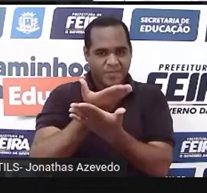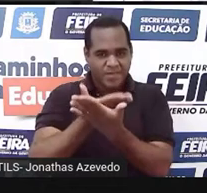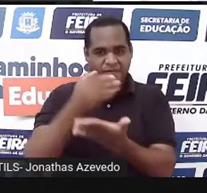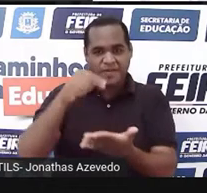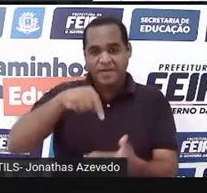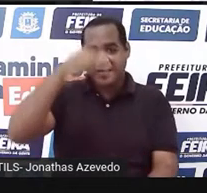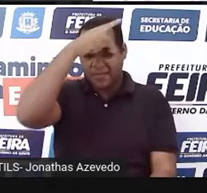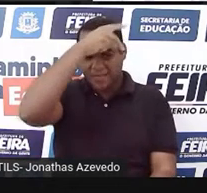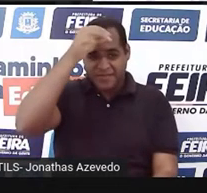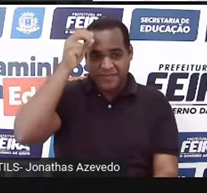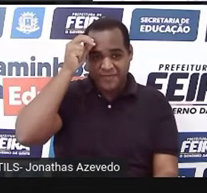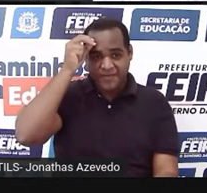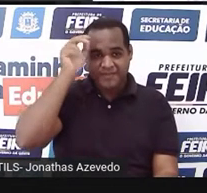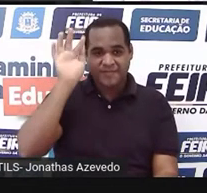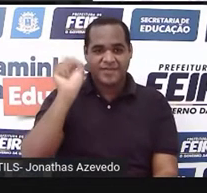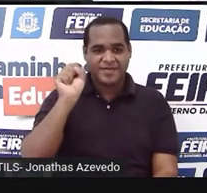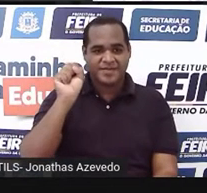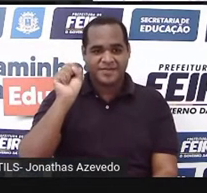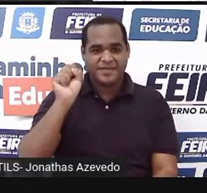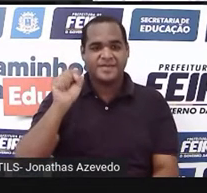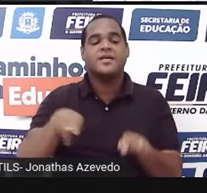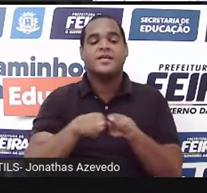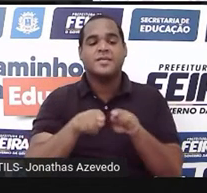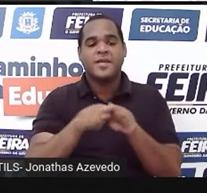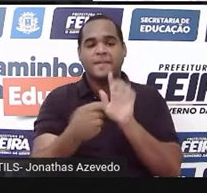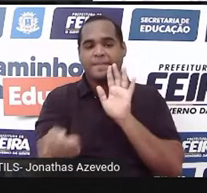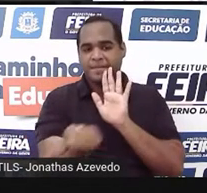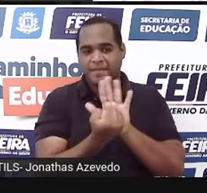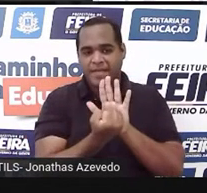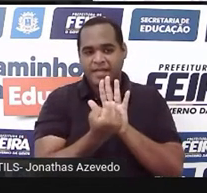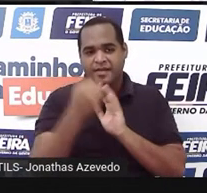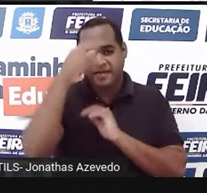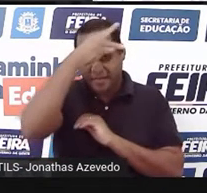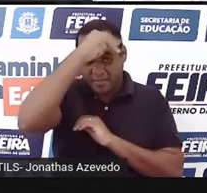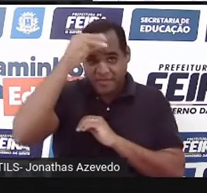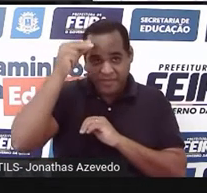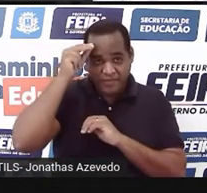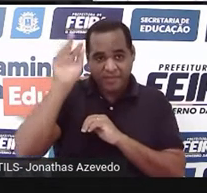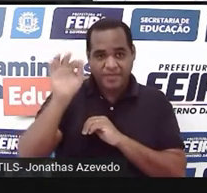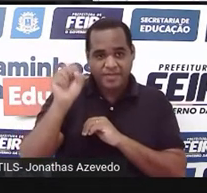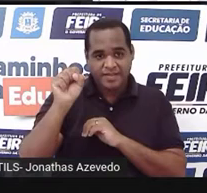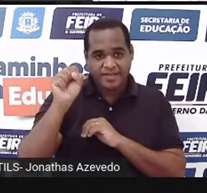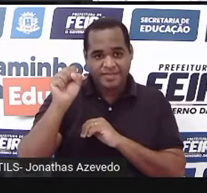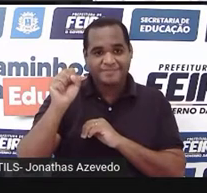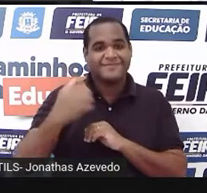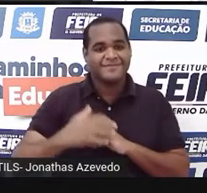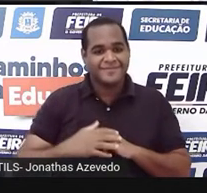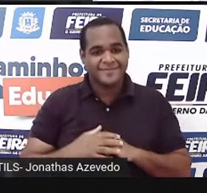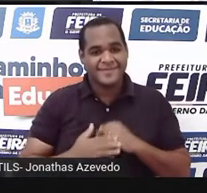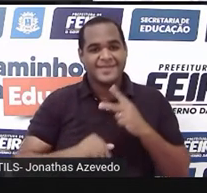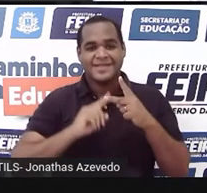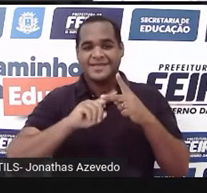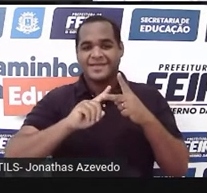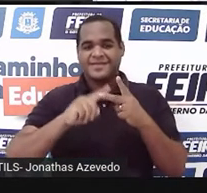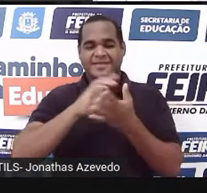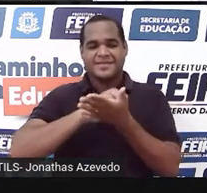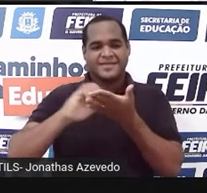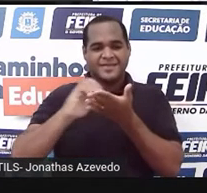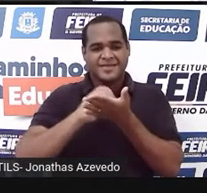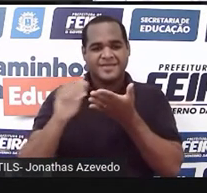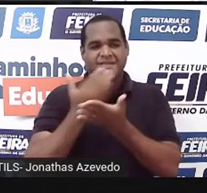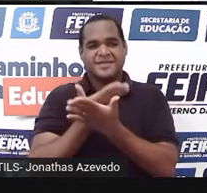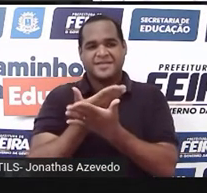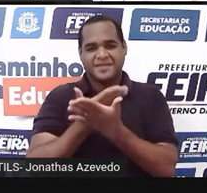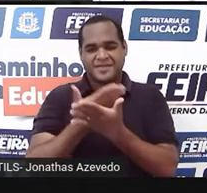Educação de Feira de Santana, que tem as logomarcas da Prefeitura Municipal de Feira de Santana e da própria Secretaria